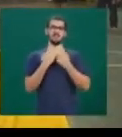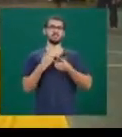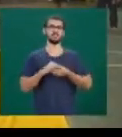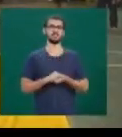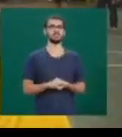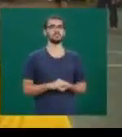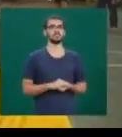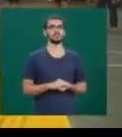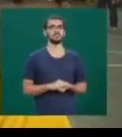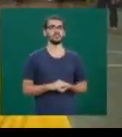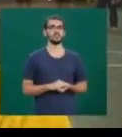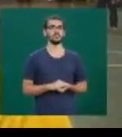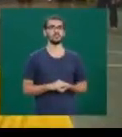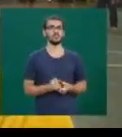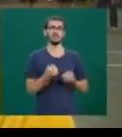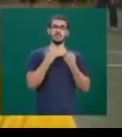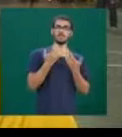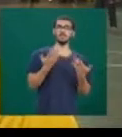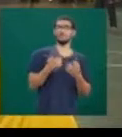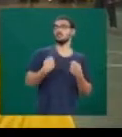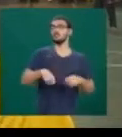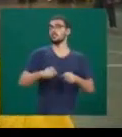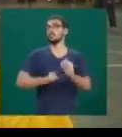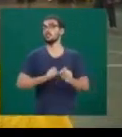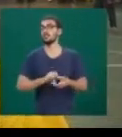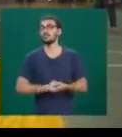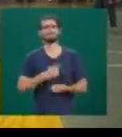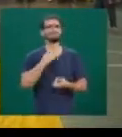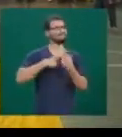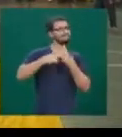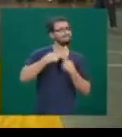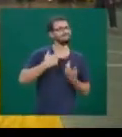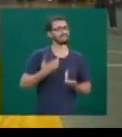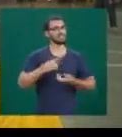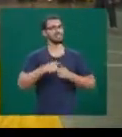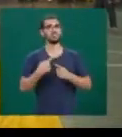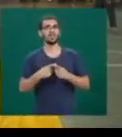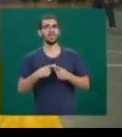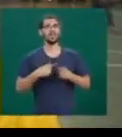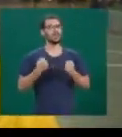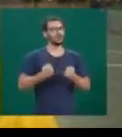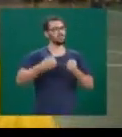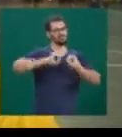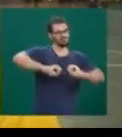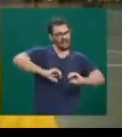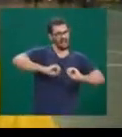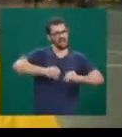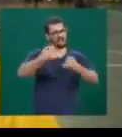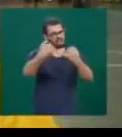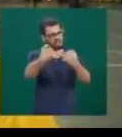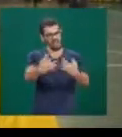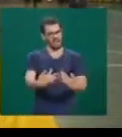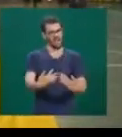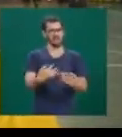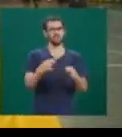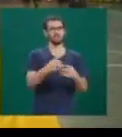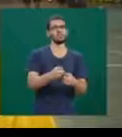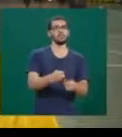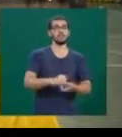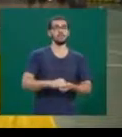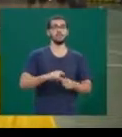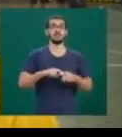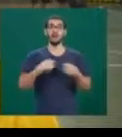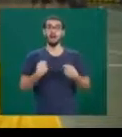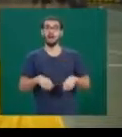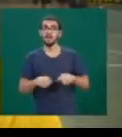o que a gente fala, tem que ter primeiramente muita disposição. O goleiro nós conseguimos fazer, né? A gente consegue formar. Ele pega ele novo, a gente pega